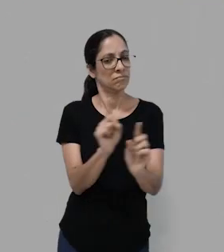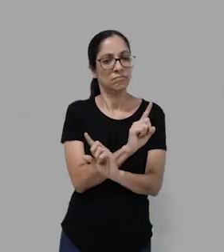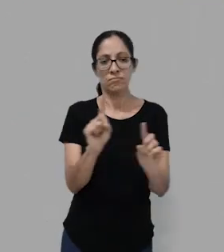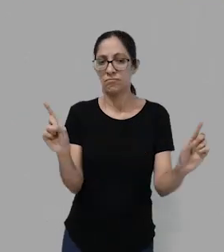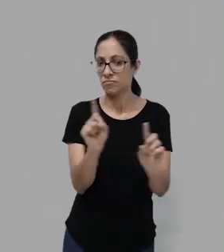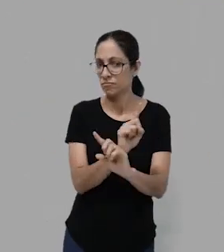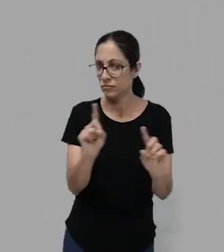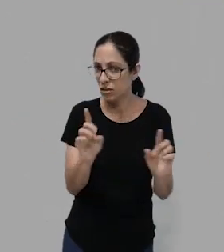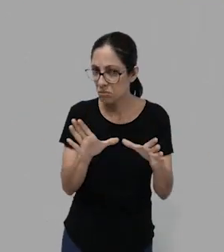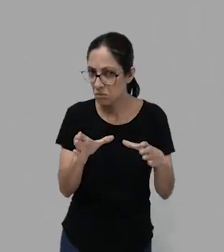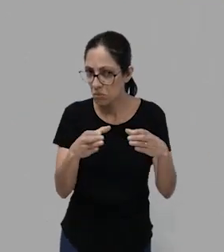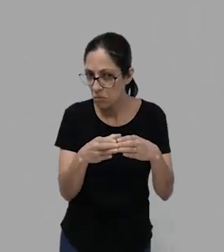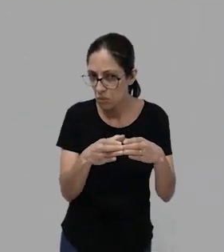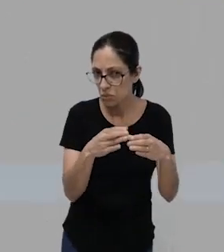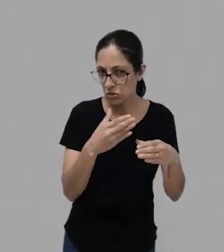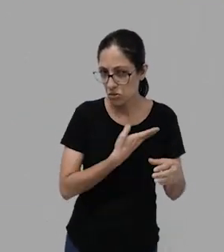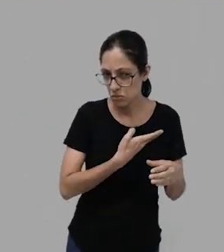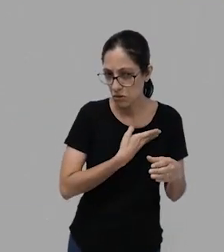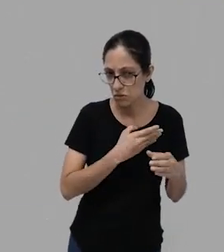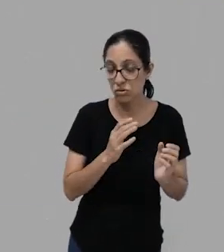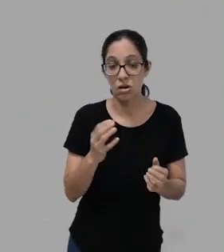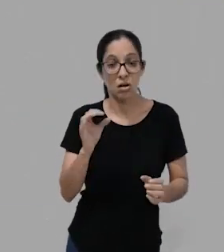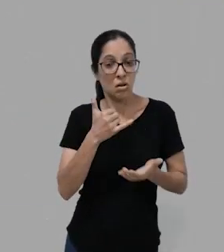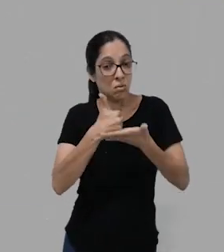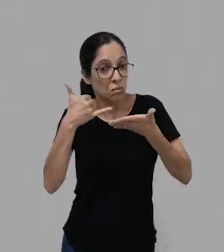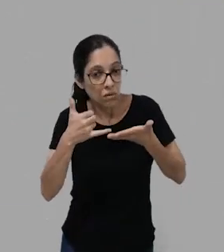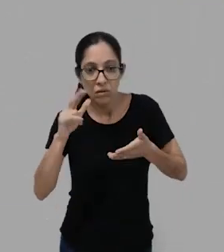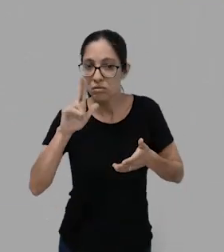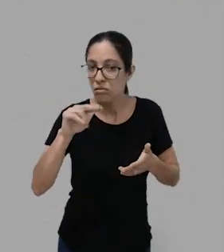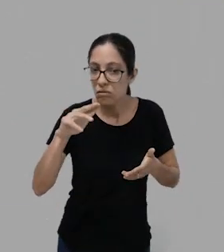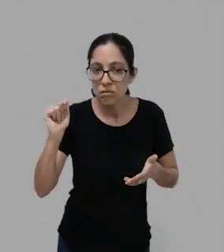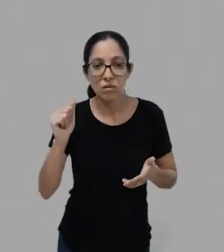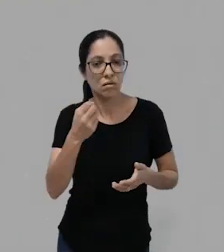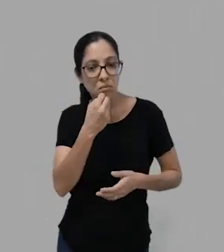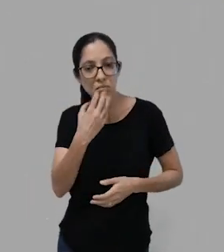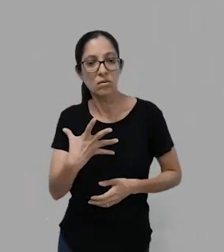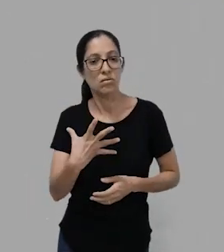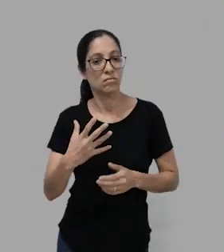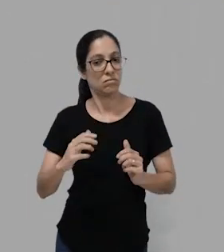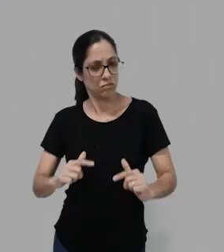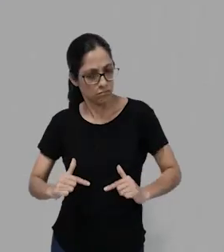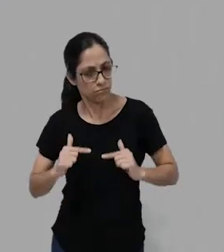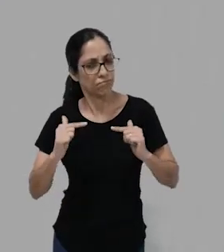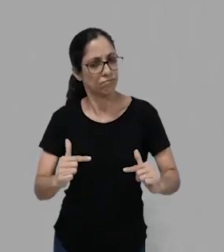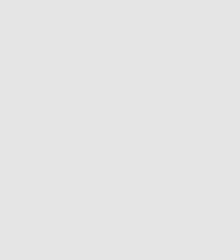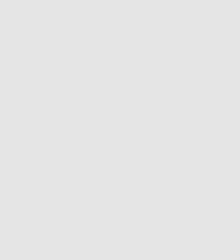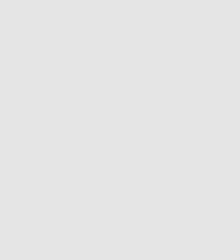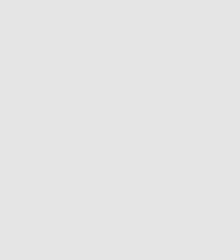entrar em determinado grupinho. Não caiam nessa não. Droga nunca é legal. Vamos para cima, hein?